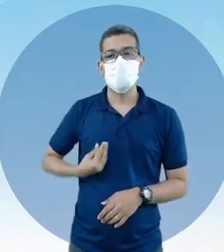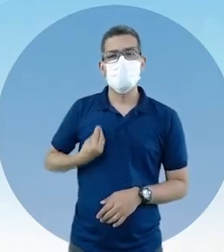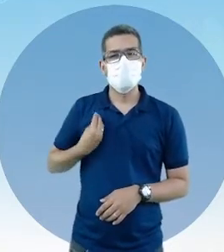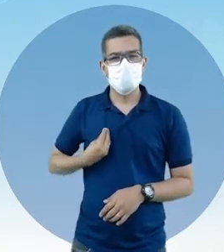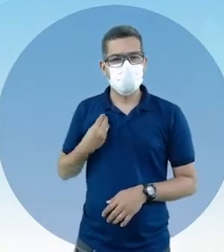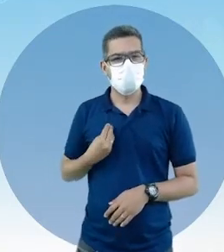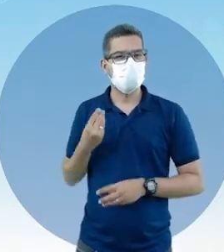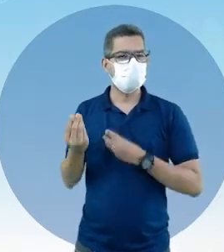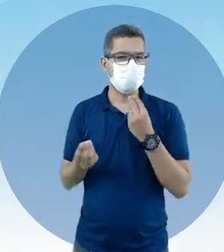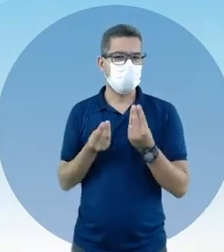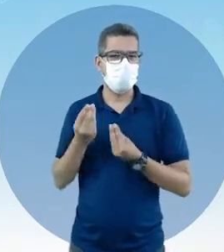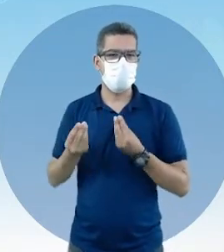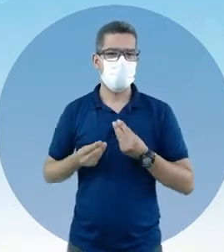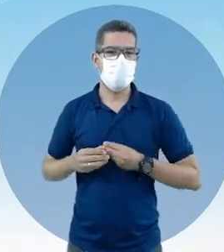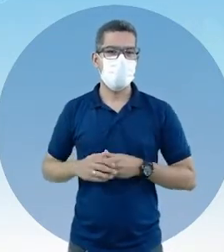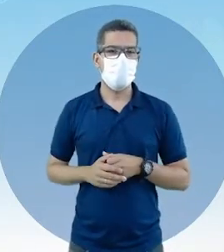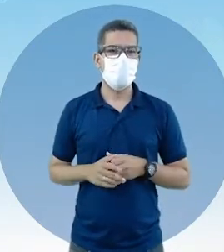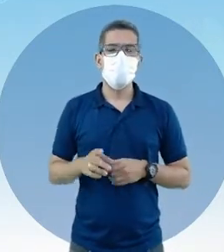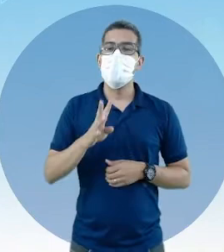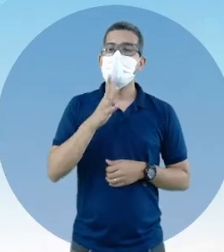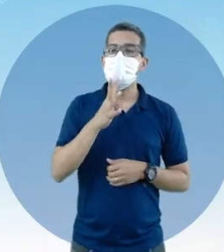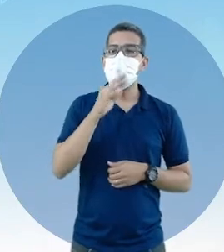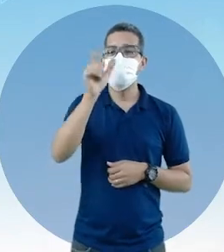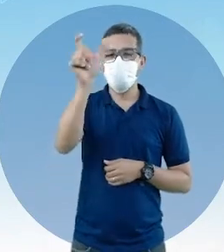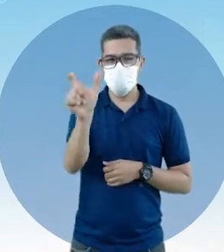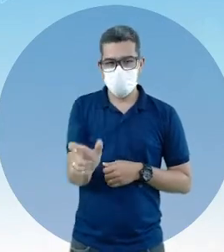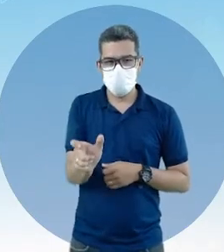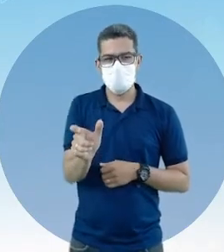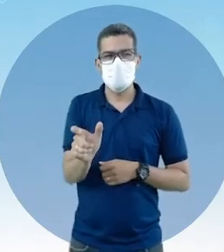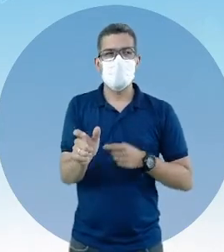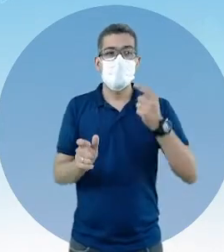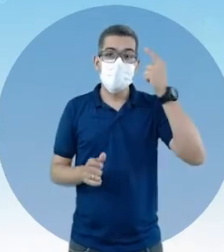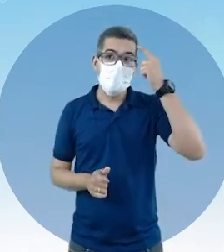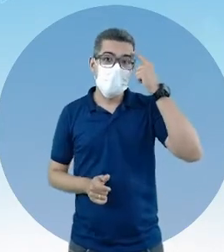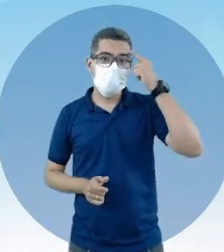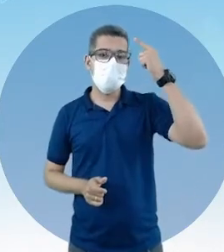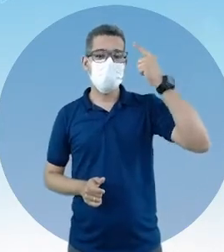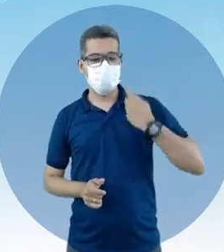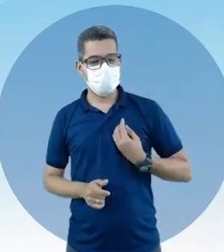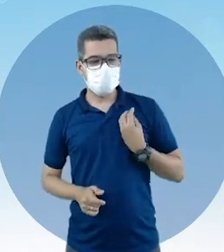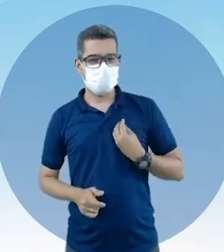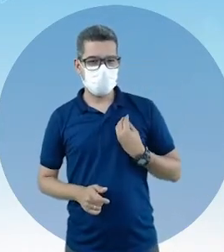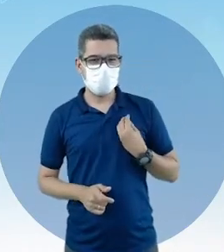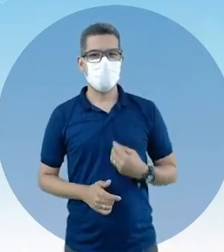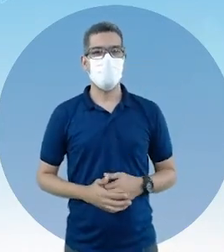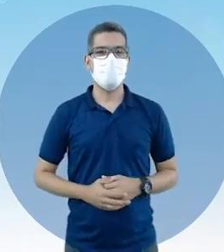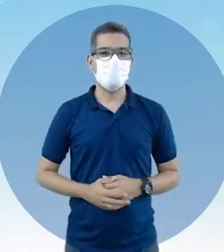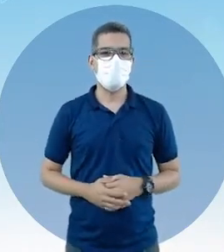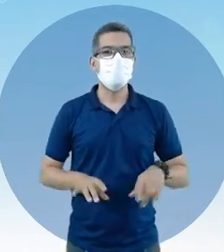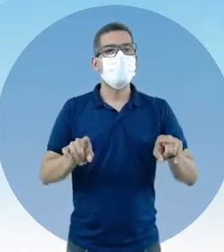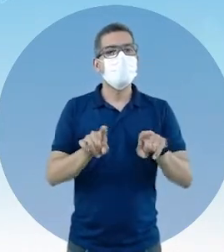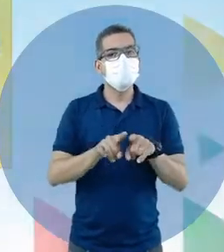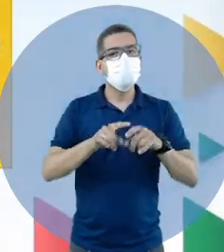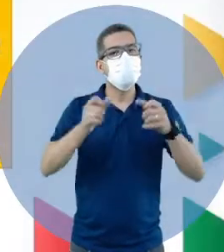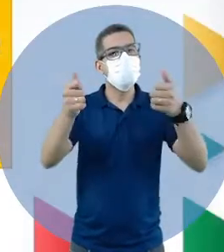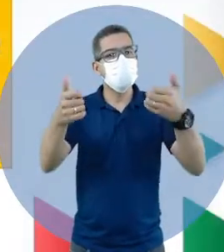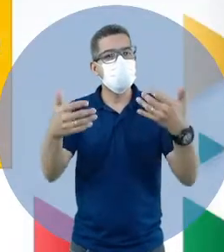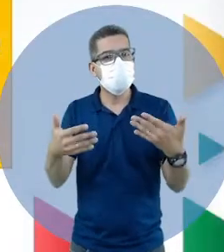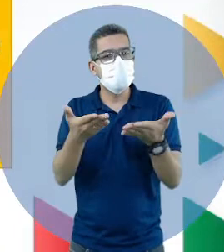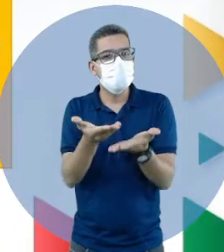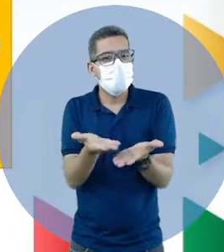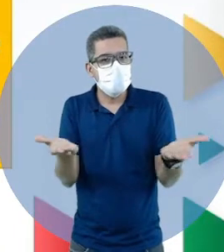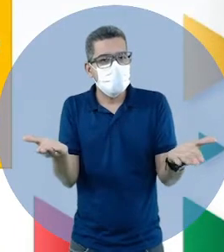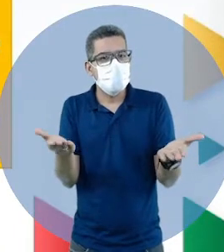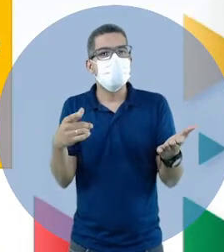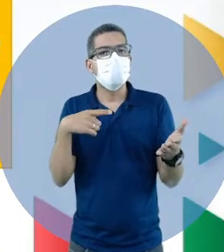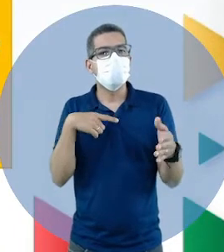liderança religiosa, conhecer, certo, o seu ideal de vida e ainda mais, trago para vocês sobre a